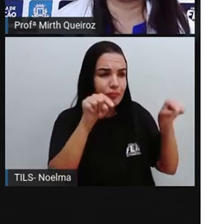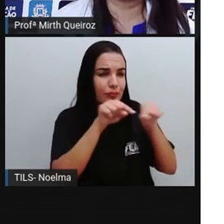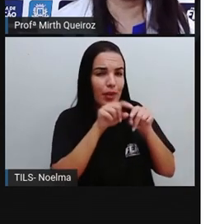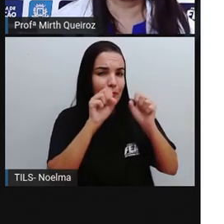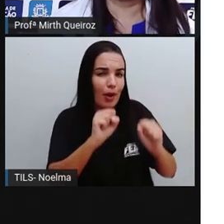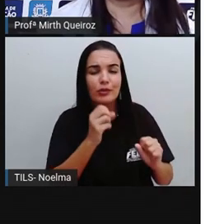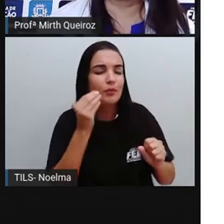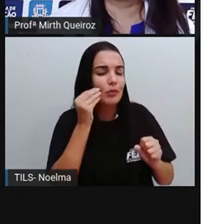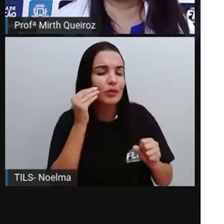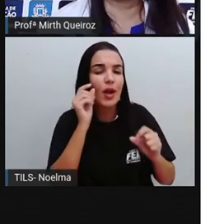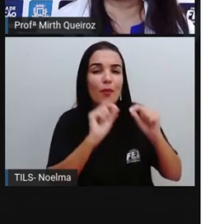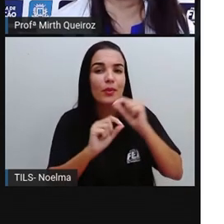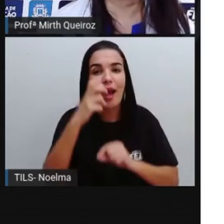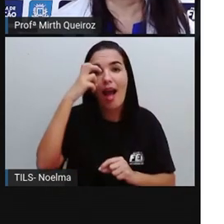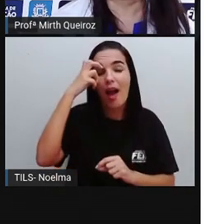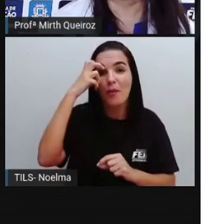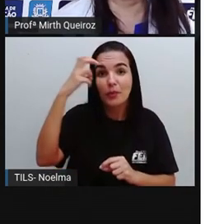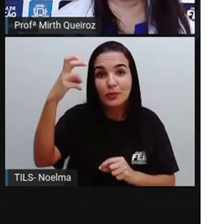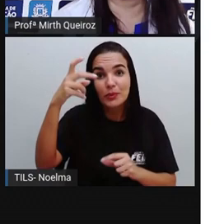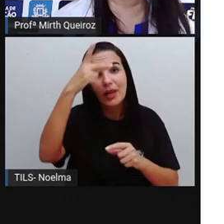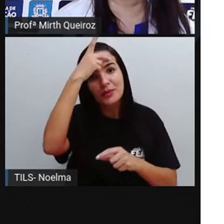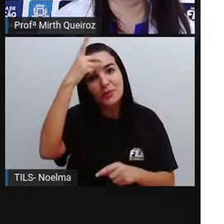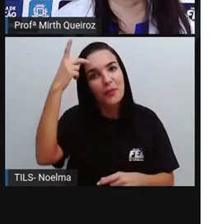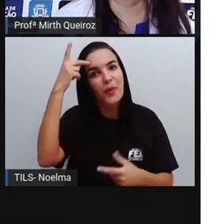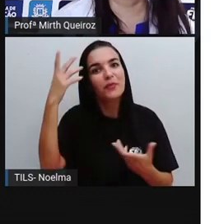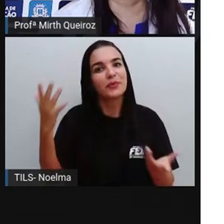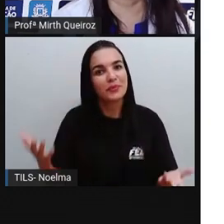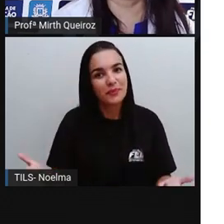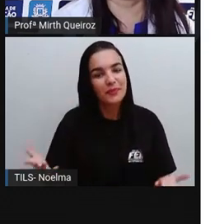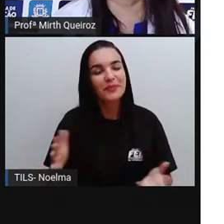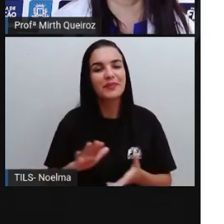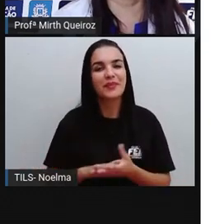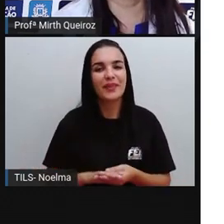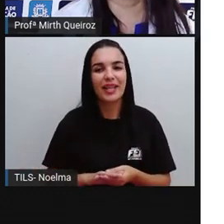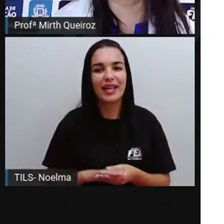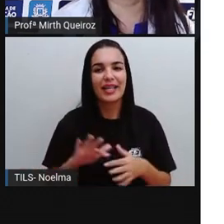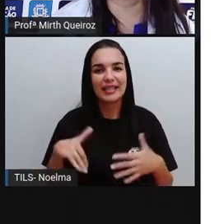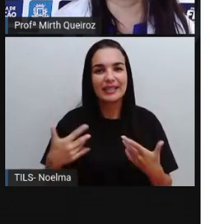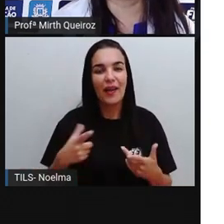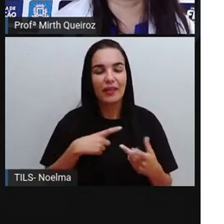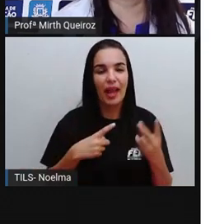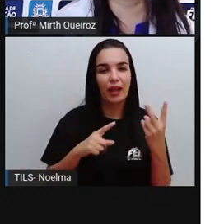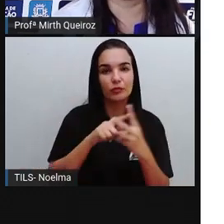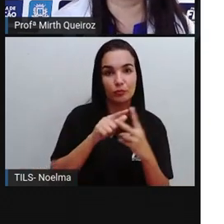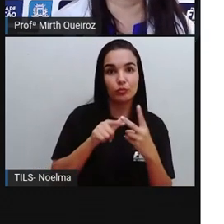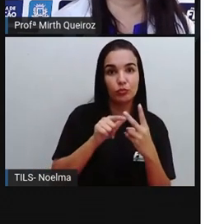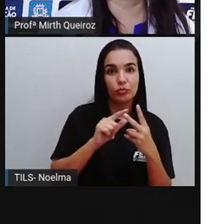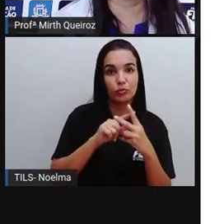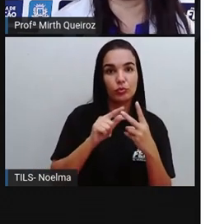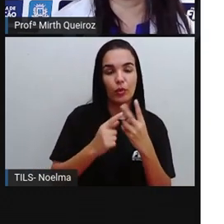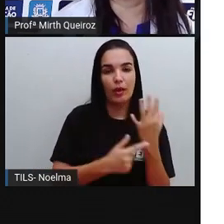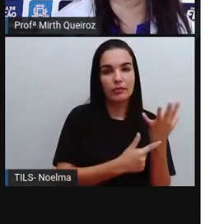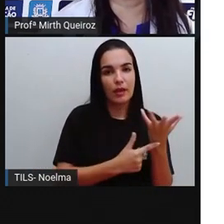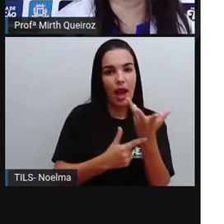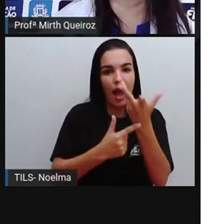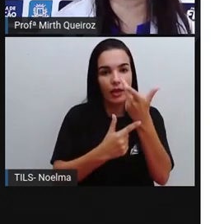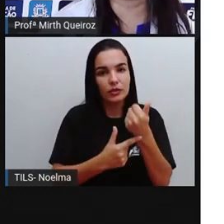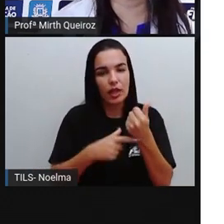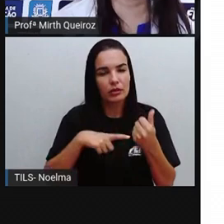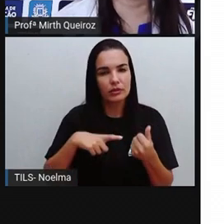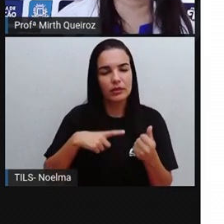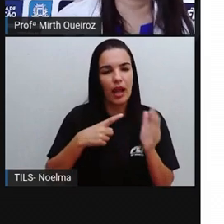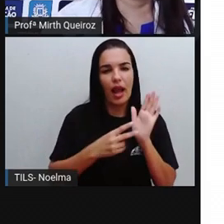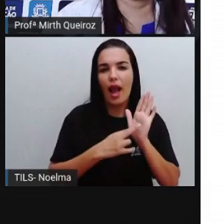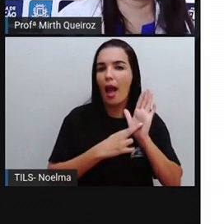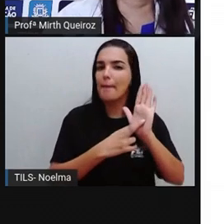representando também a cultura de um povo. E aí a gente tem essas duas obras de arte que estão representando aí,